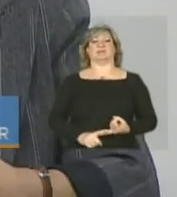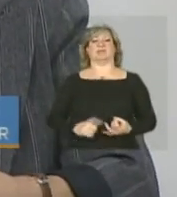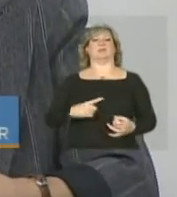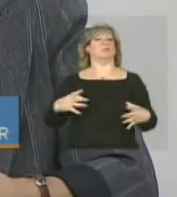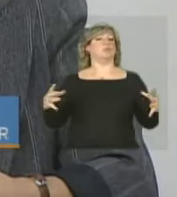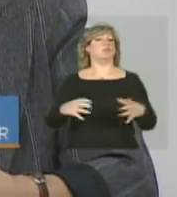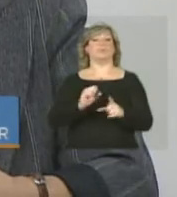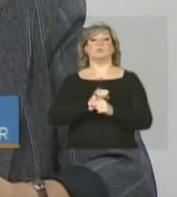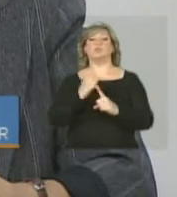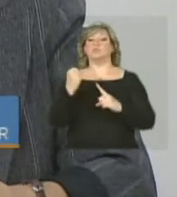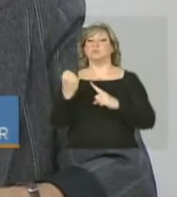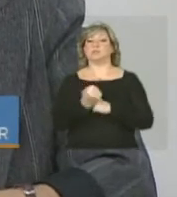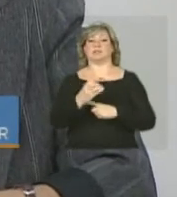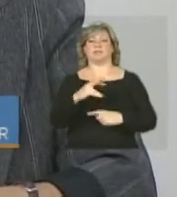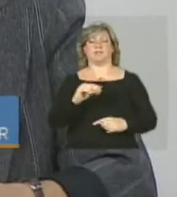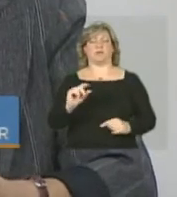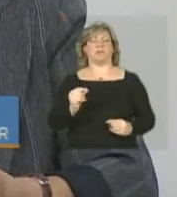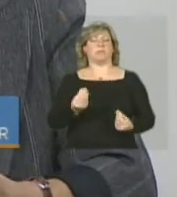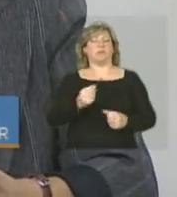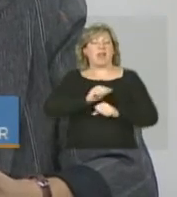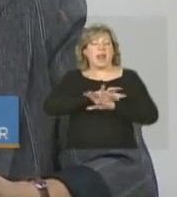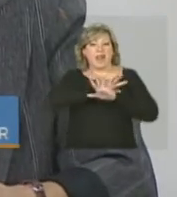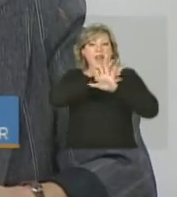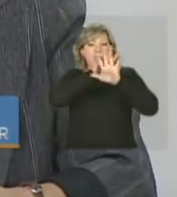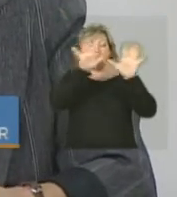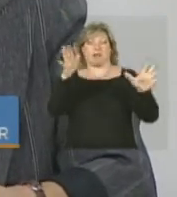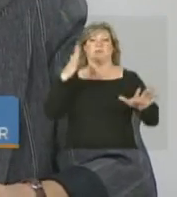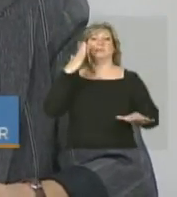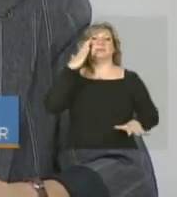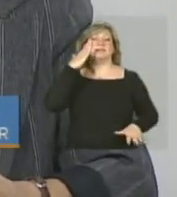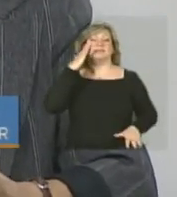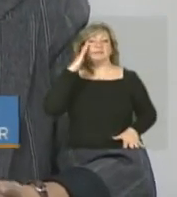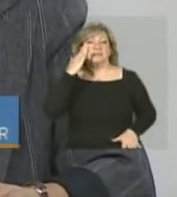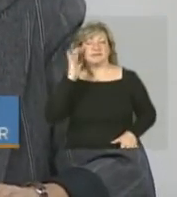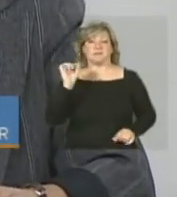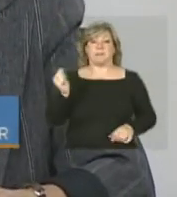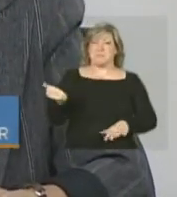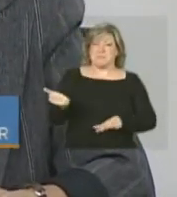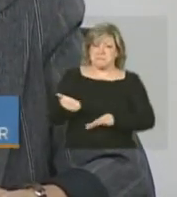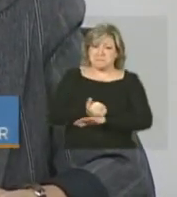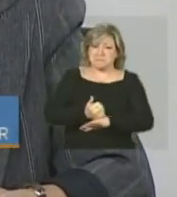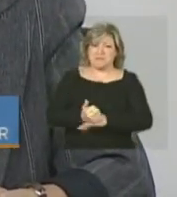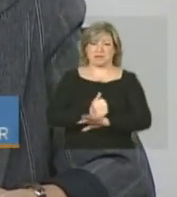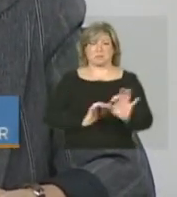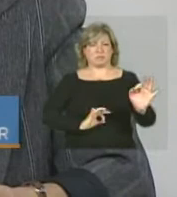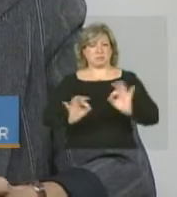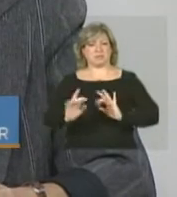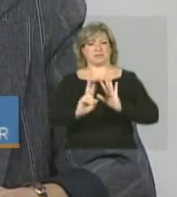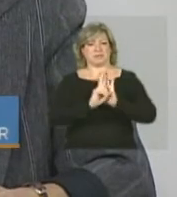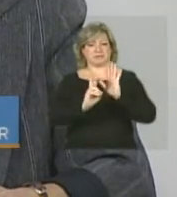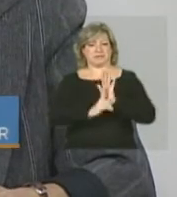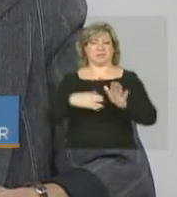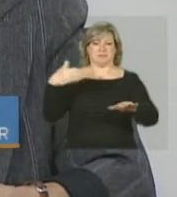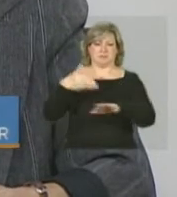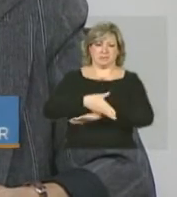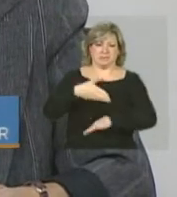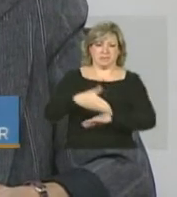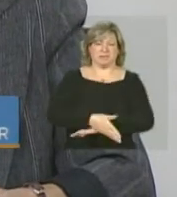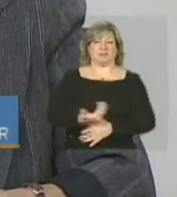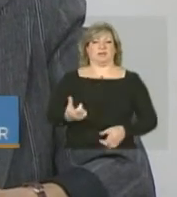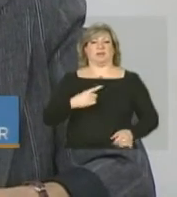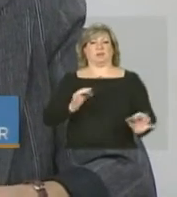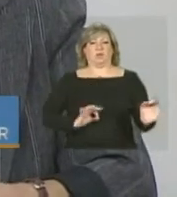da sociedade civil, com bastante clareza, de aperfeiçoarmos os mecanismos de participação e controle